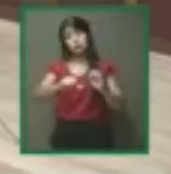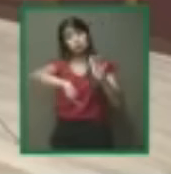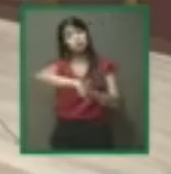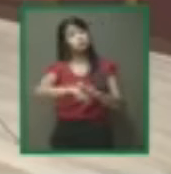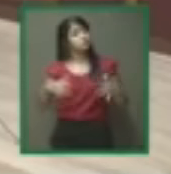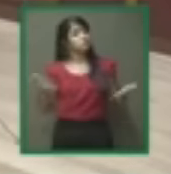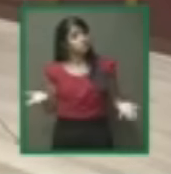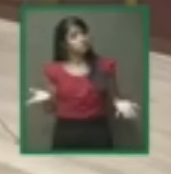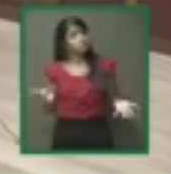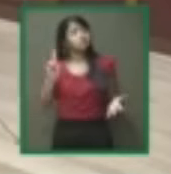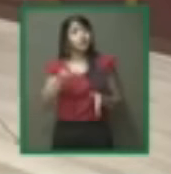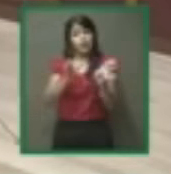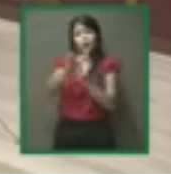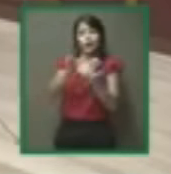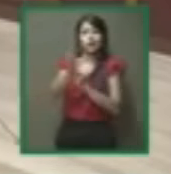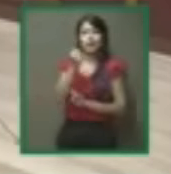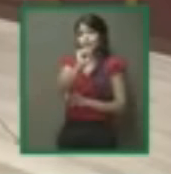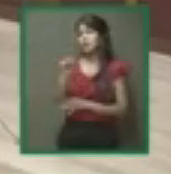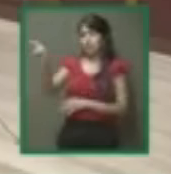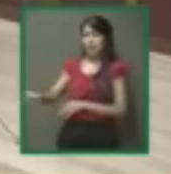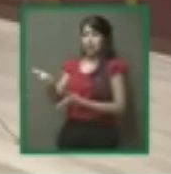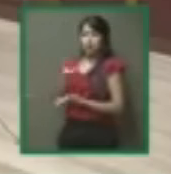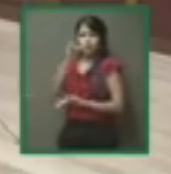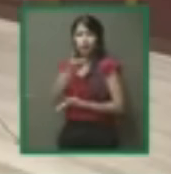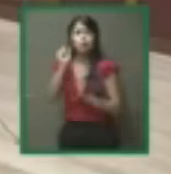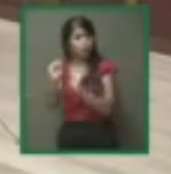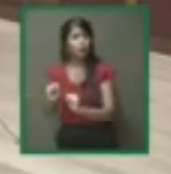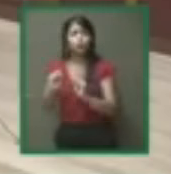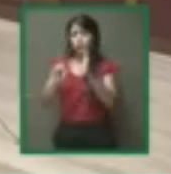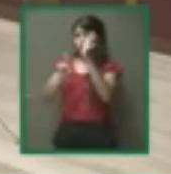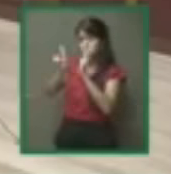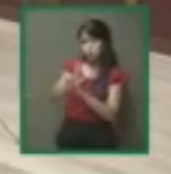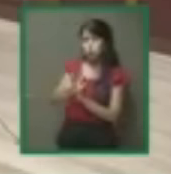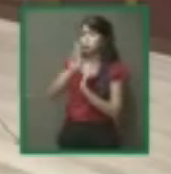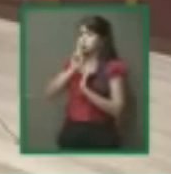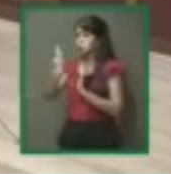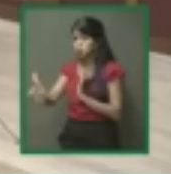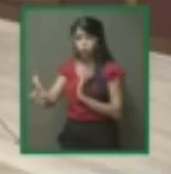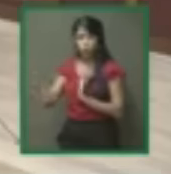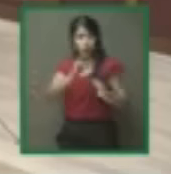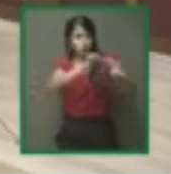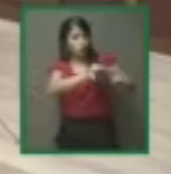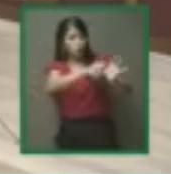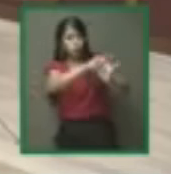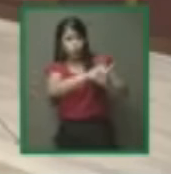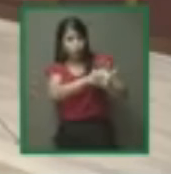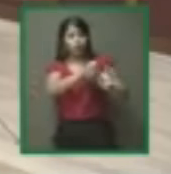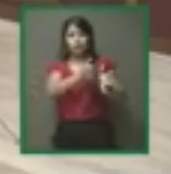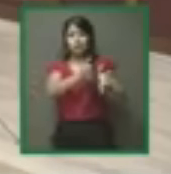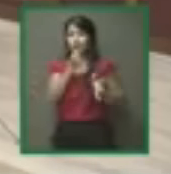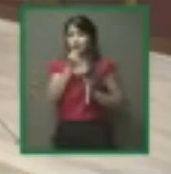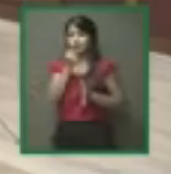excelência. É uma orientação da defesa, ele não vai deixar de falar. Ele vai responder as perguntas dos jurados, vai responder as perguntas